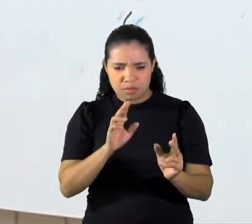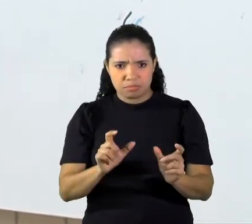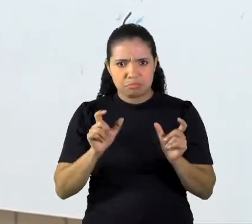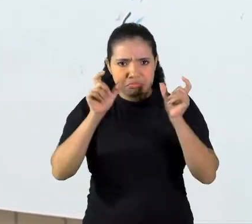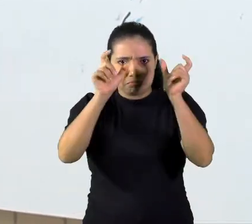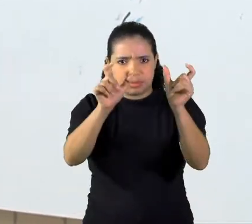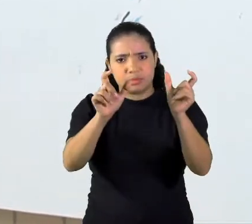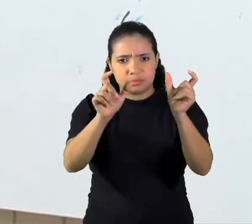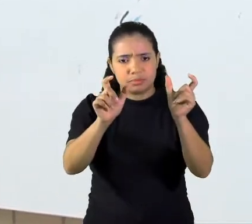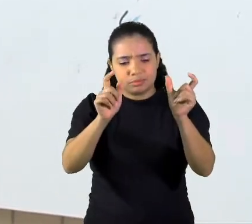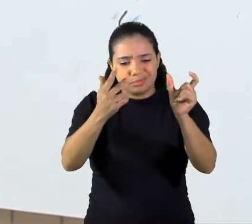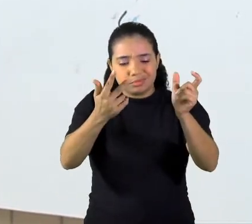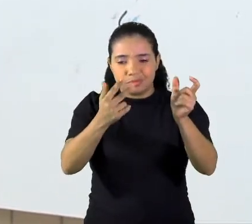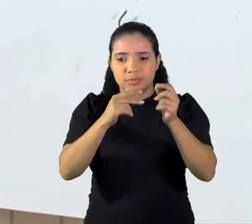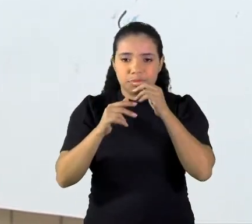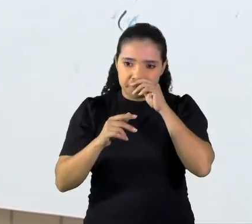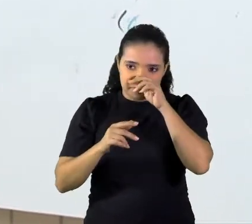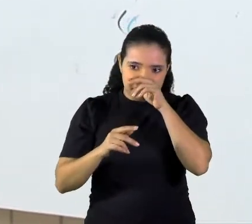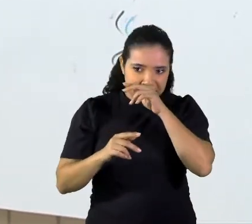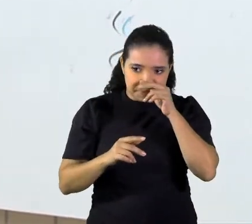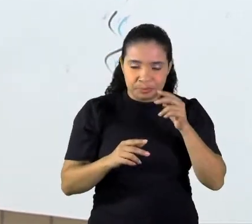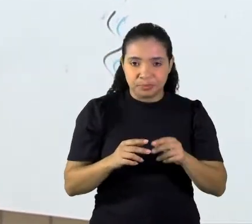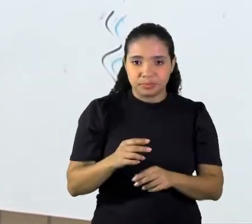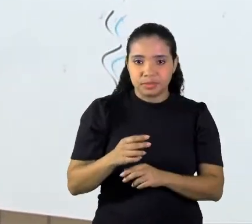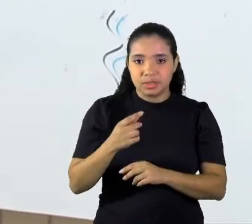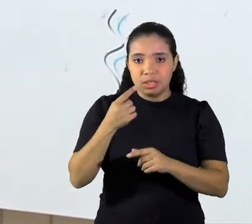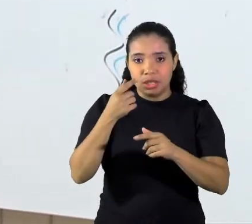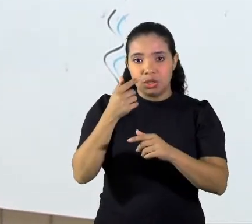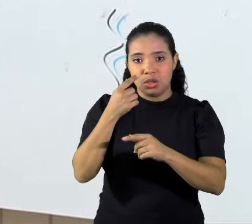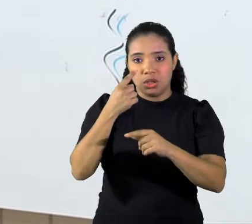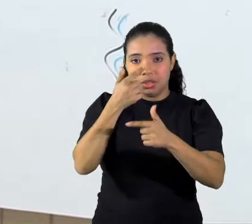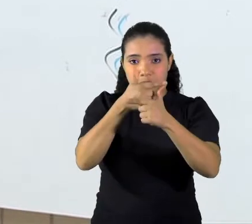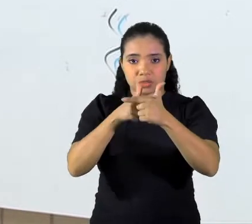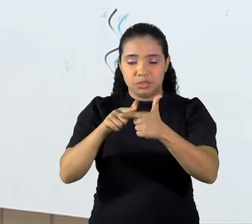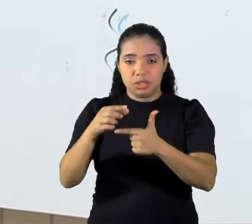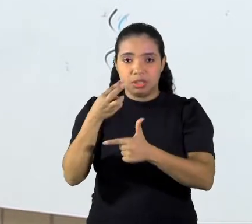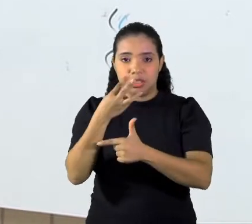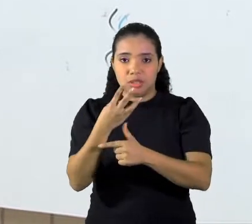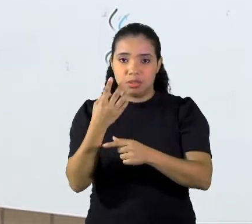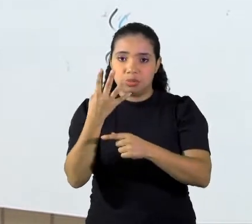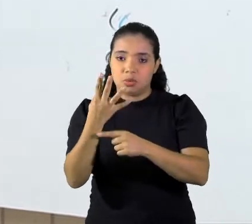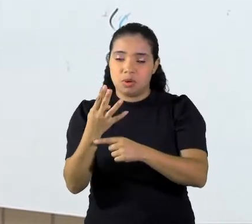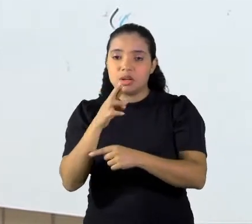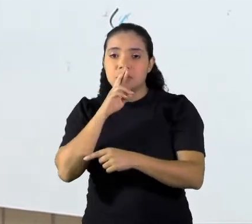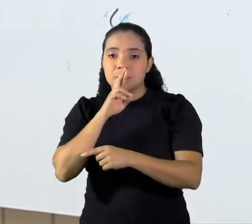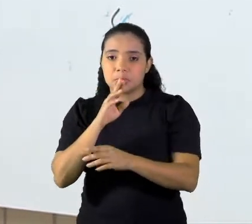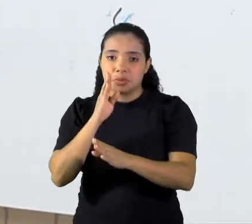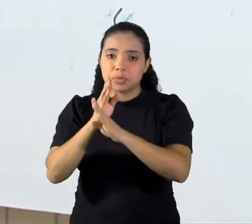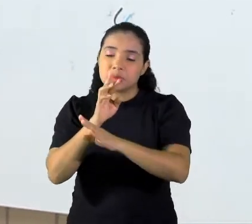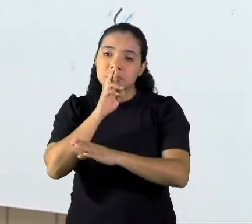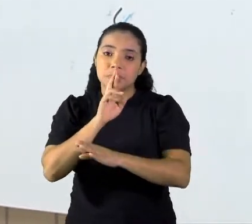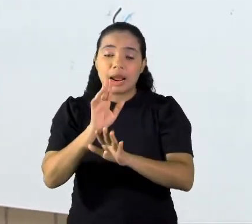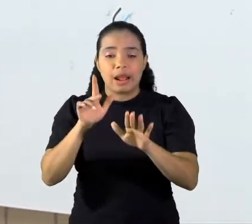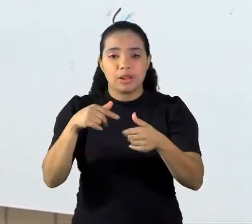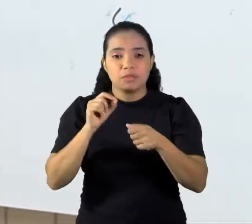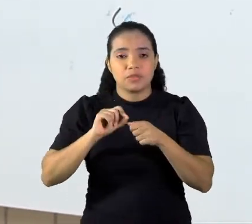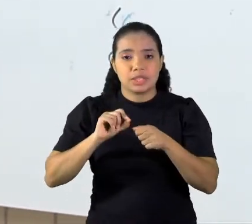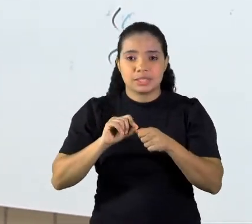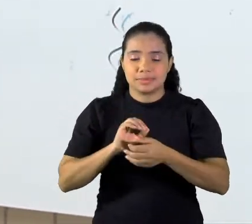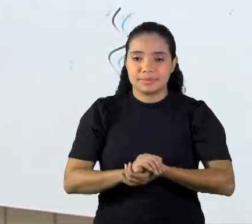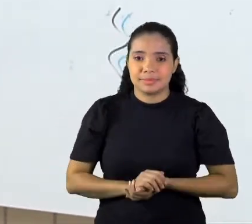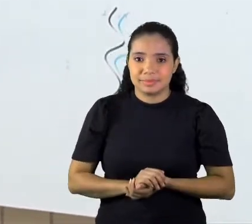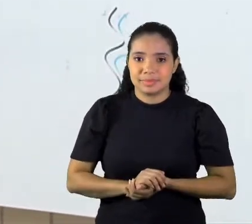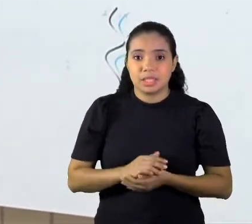paralela. Então observa bem, se eu dividir 3 por 4x mais 1, eu também acho o mesmo resultado. Então é exatamente isso que eu vou fazer. E